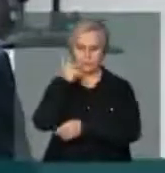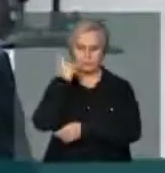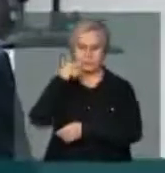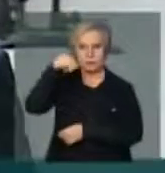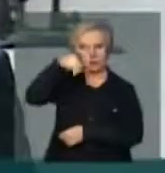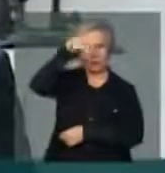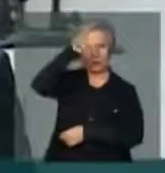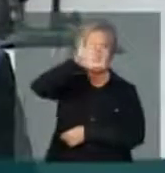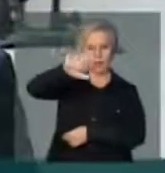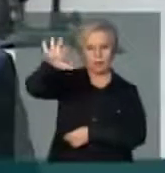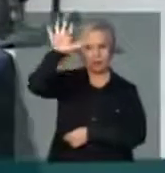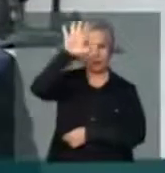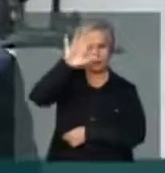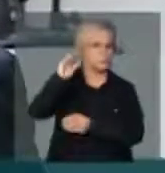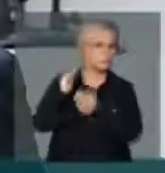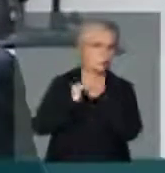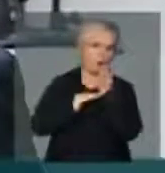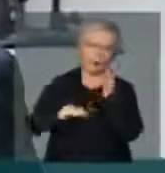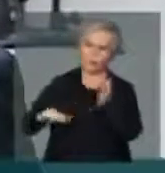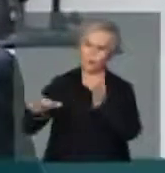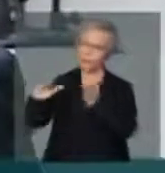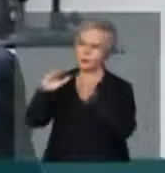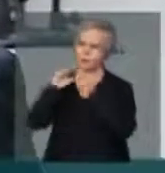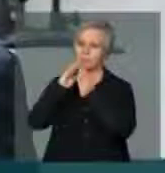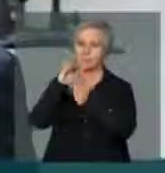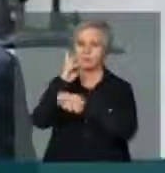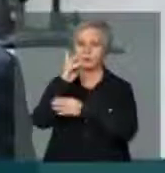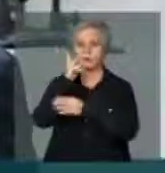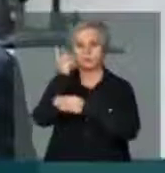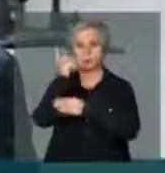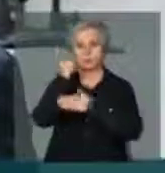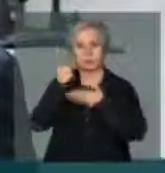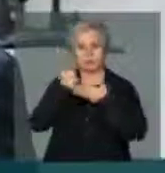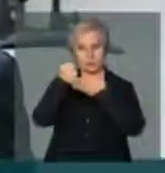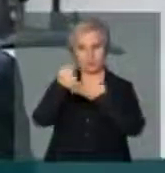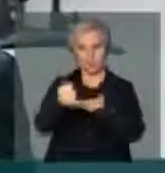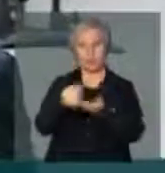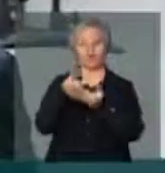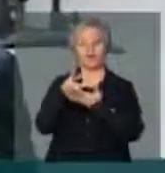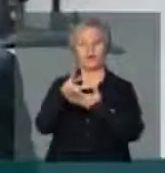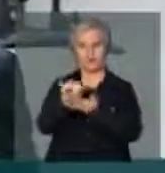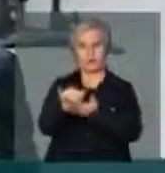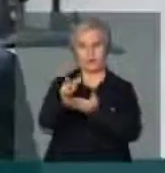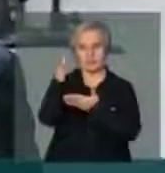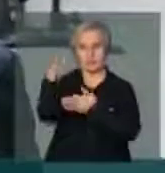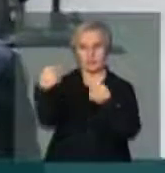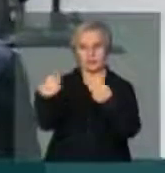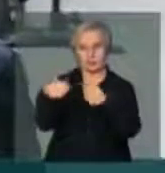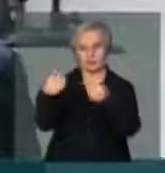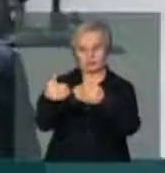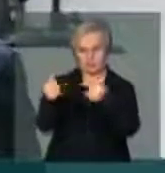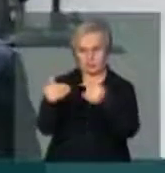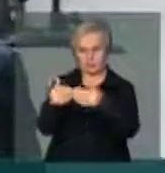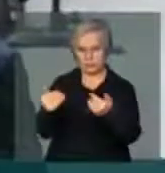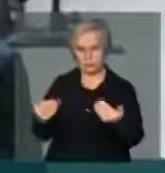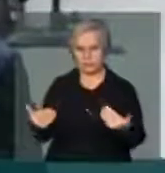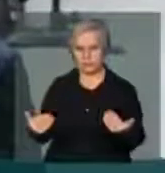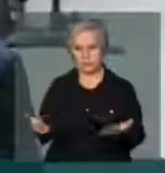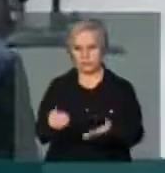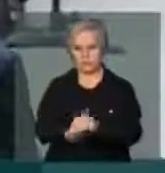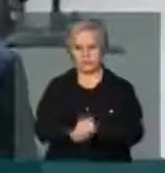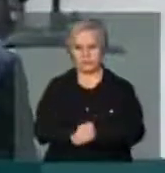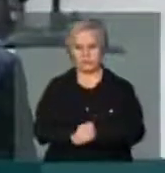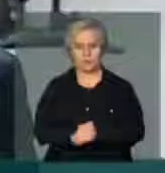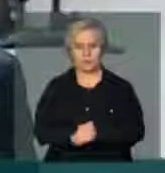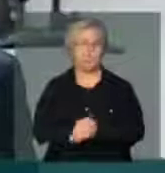norte, todos eles vão apoiar essa demanda de Vossa Excelência. Porque